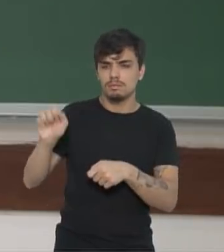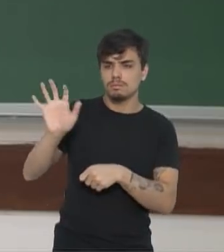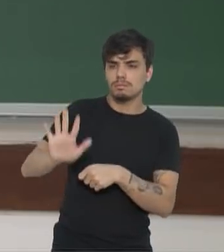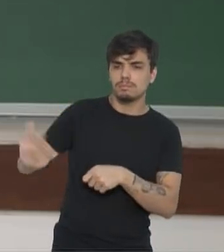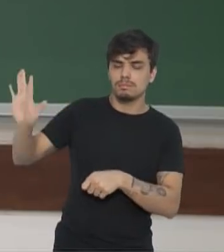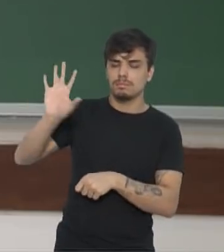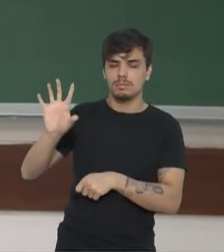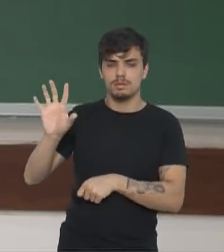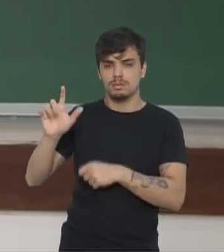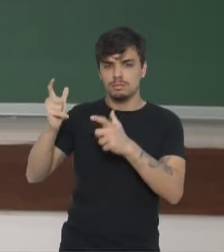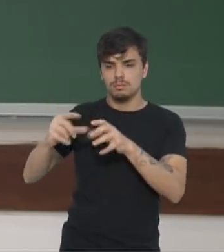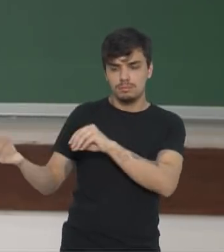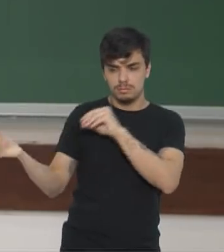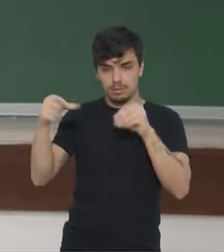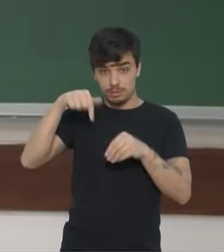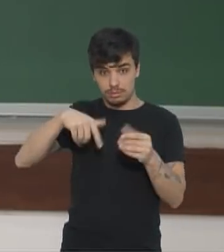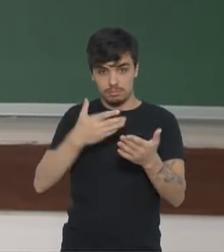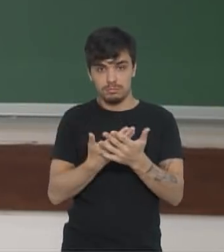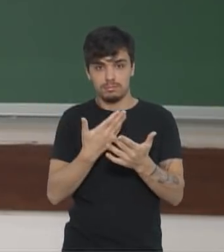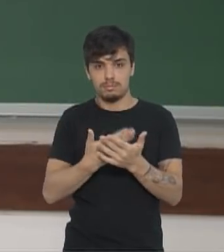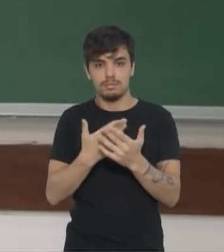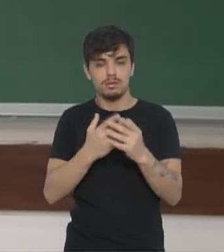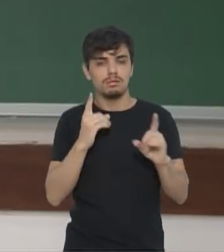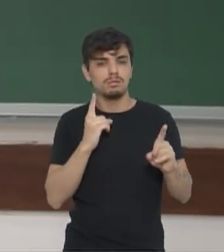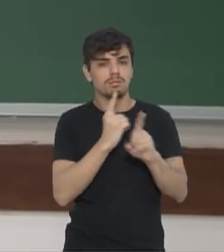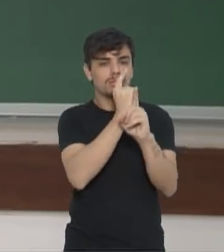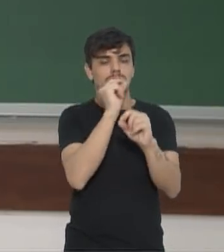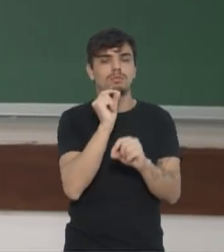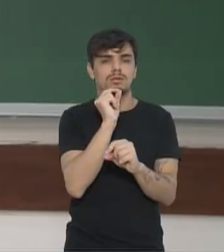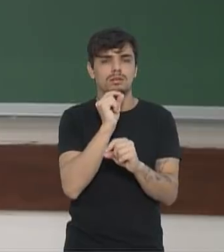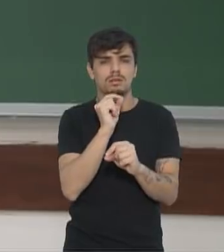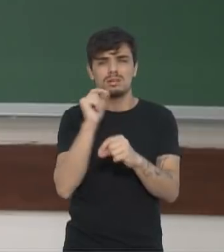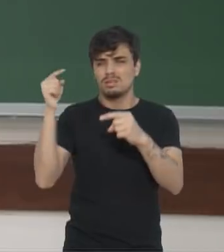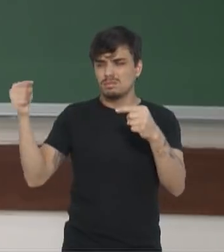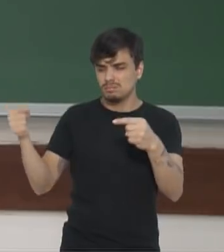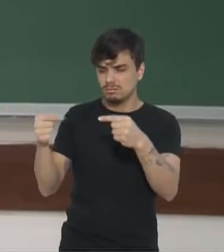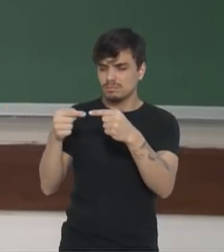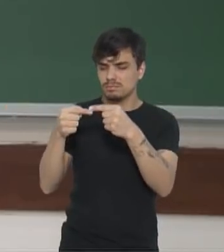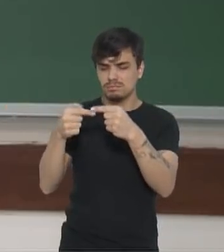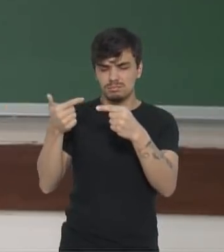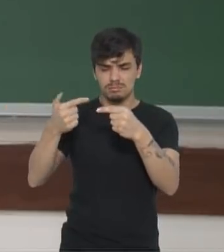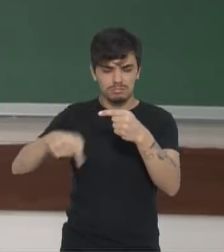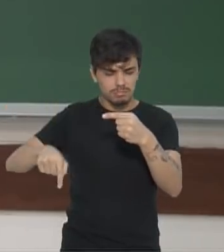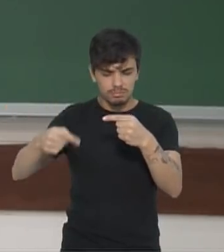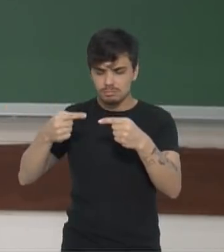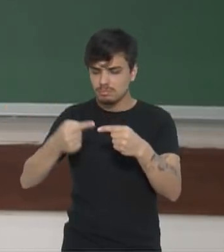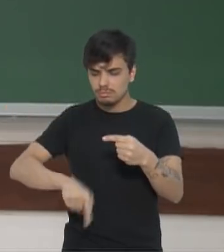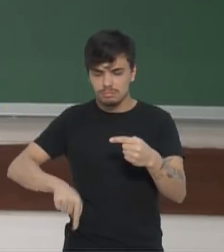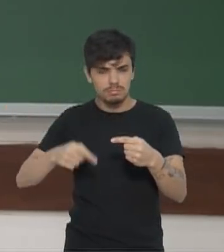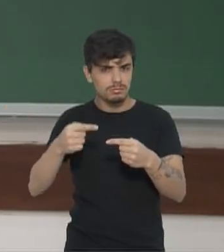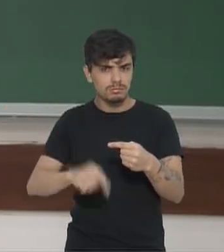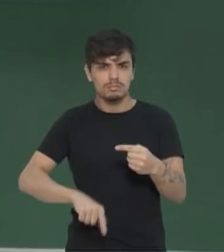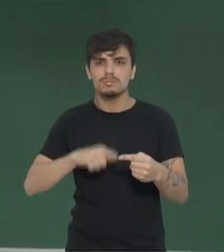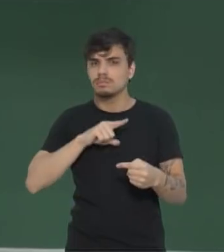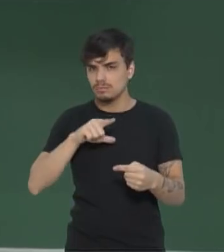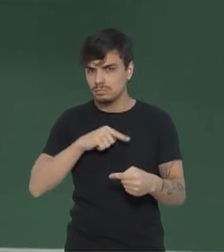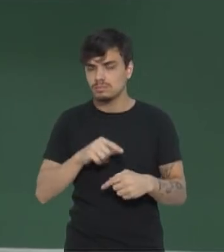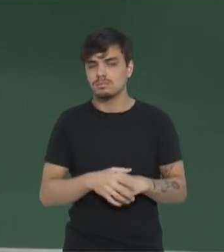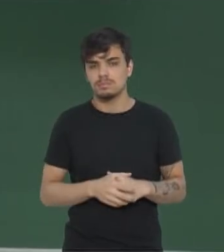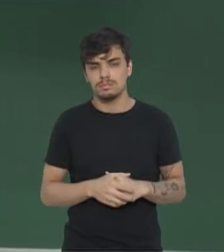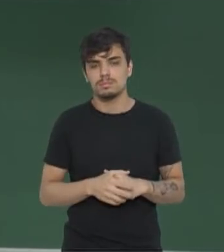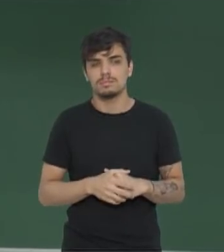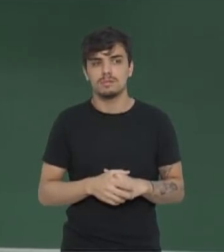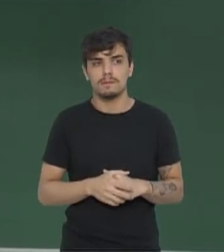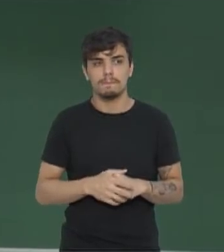imagens, principalmente, para trazer para a nossa aula, encontrava muitas coisas que não batiam realmente. E em uma dessas situações,